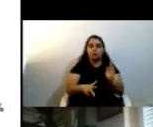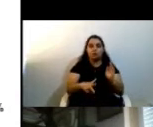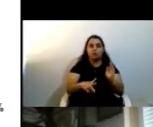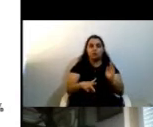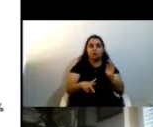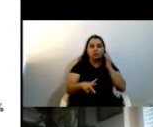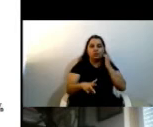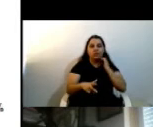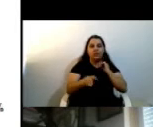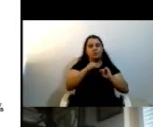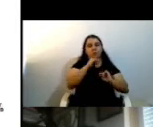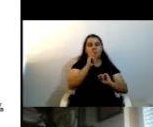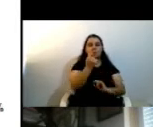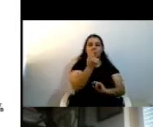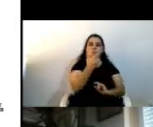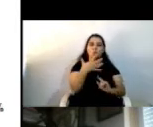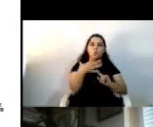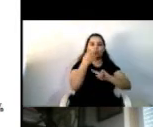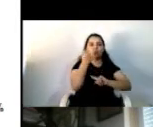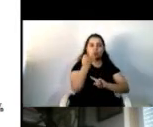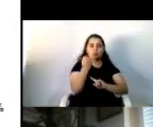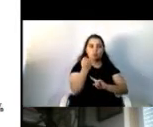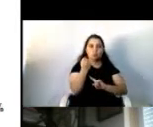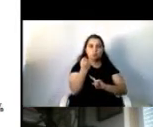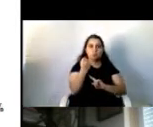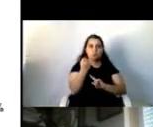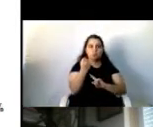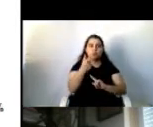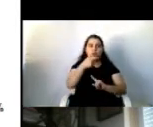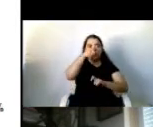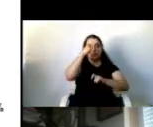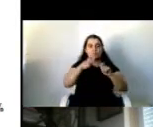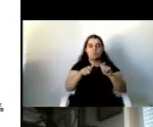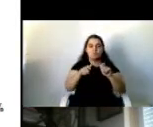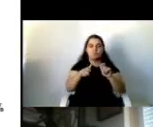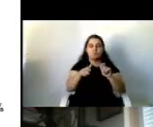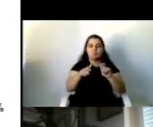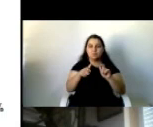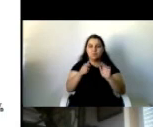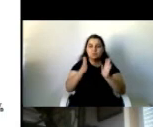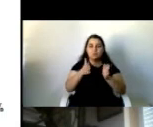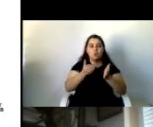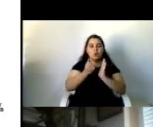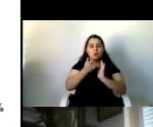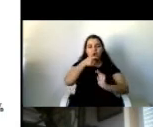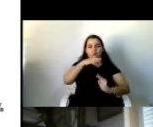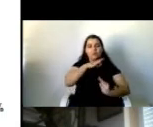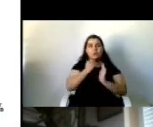portanto, as pessoas continuam muito dependentes do apoio da família, com impactos